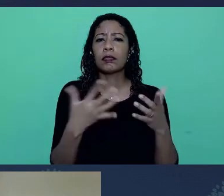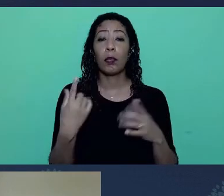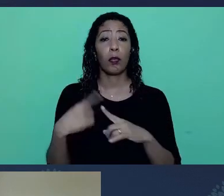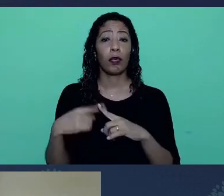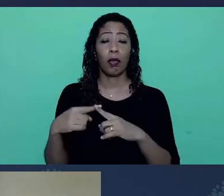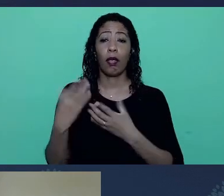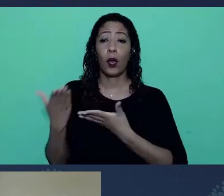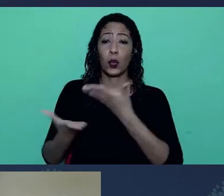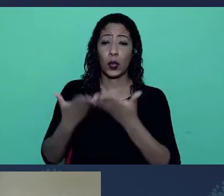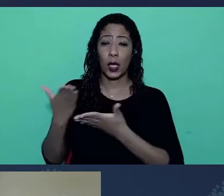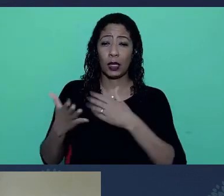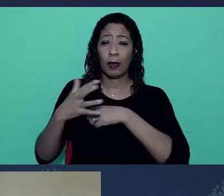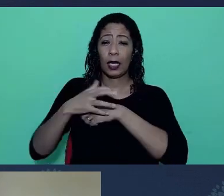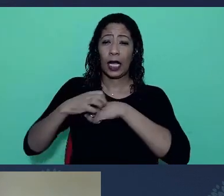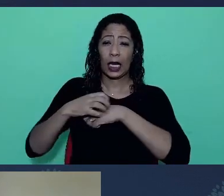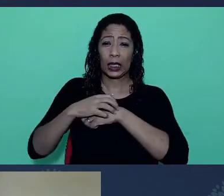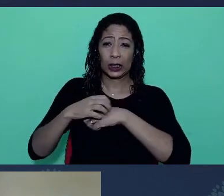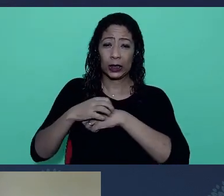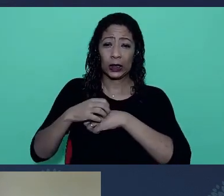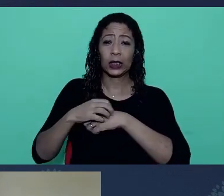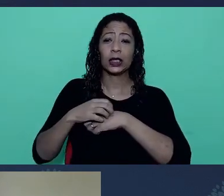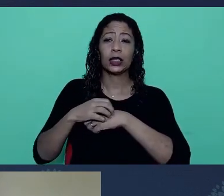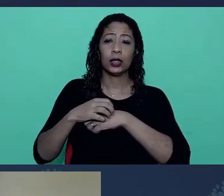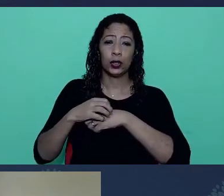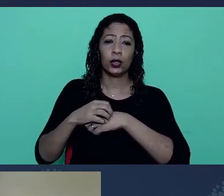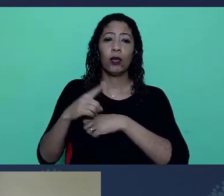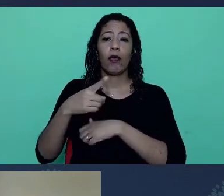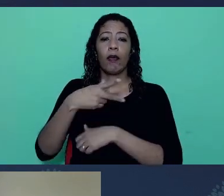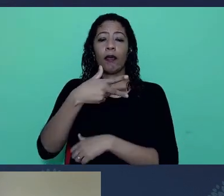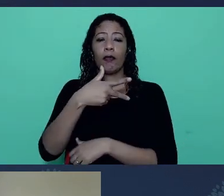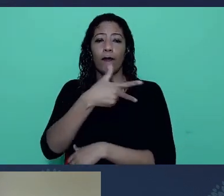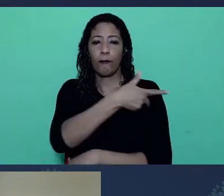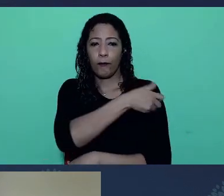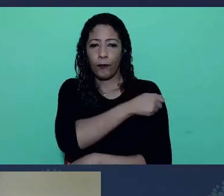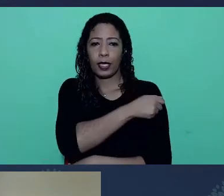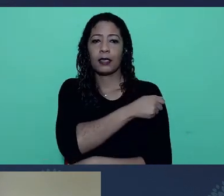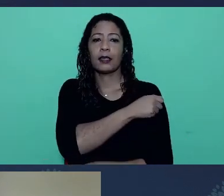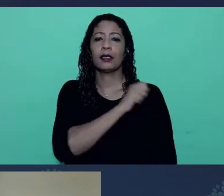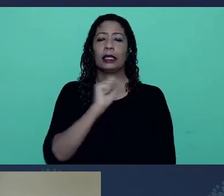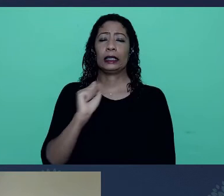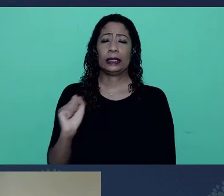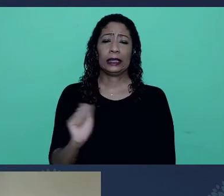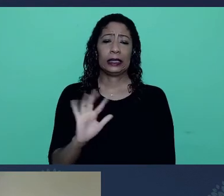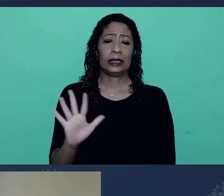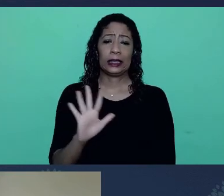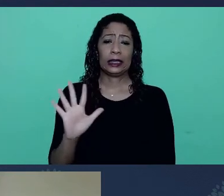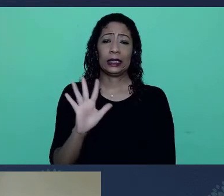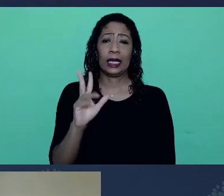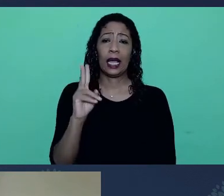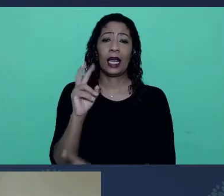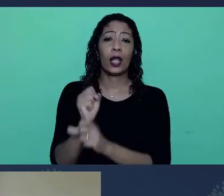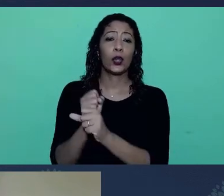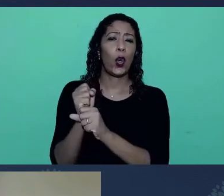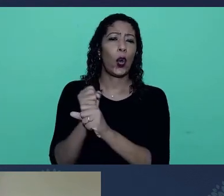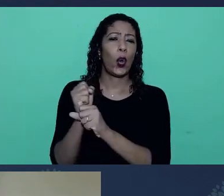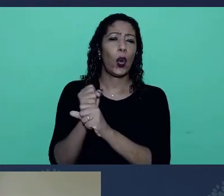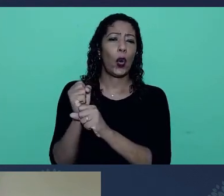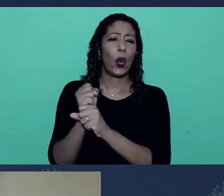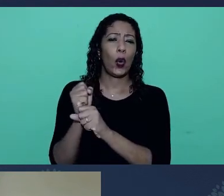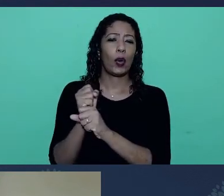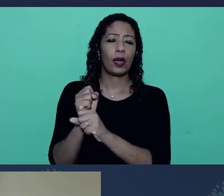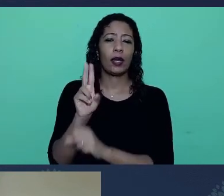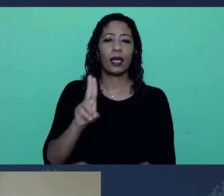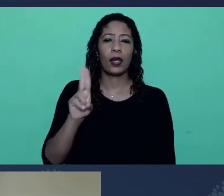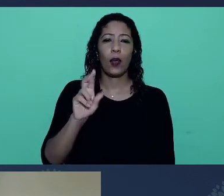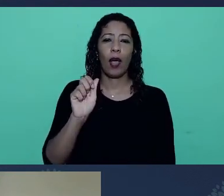anos e uso a Alene todos os dias. Eu acho Ela que quer se ser você sua está com um paciente, doutor. especialista... Não,